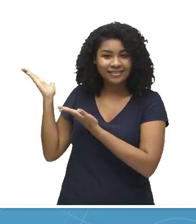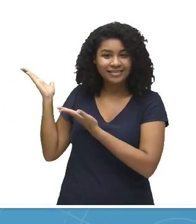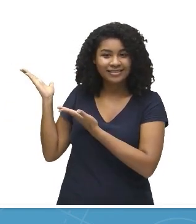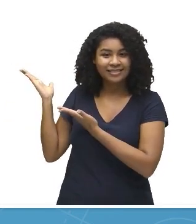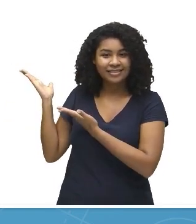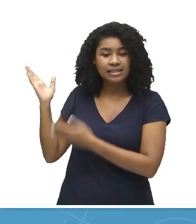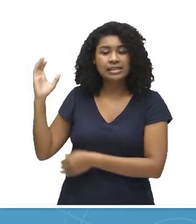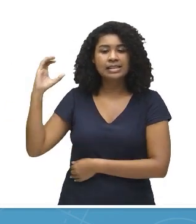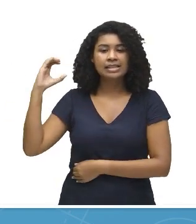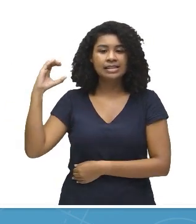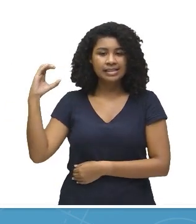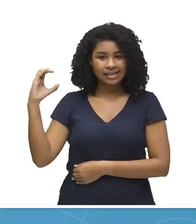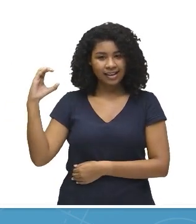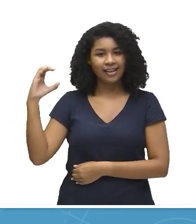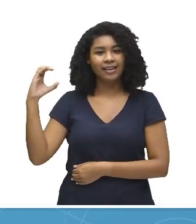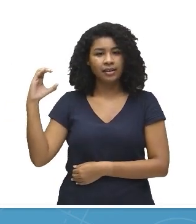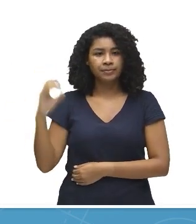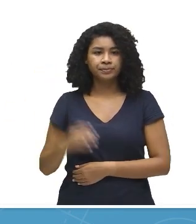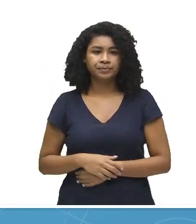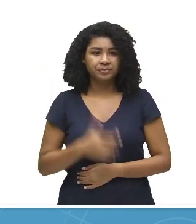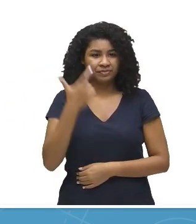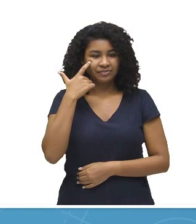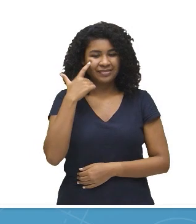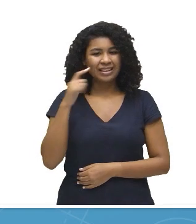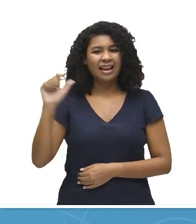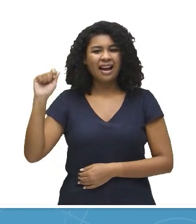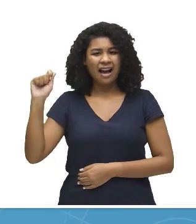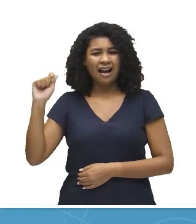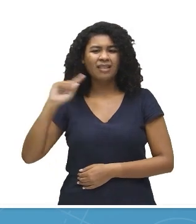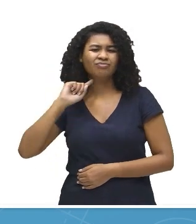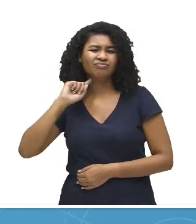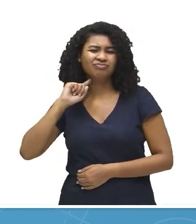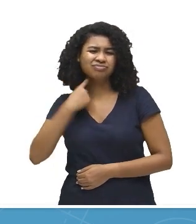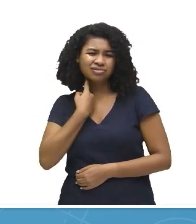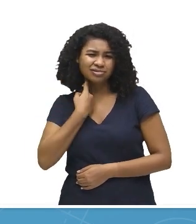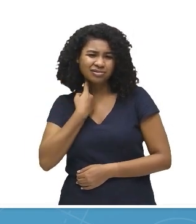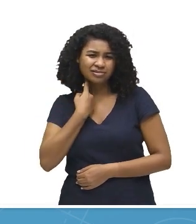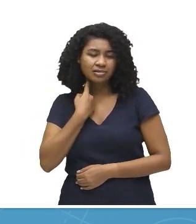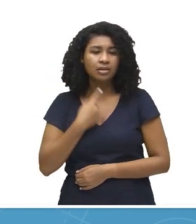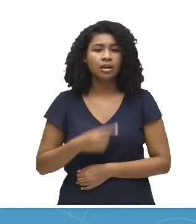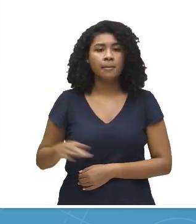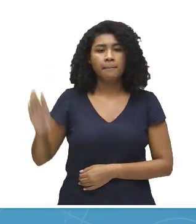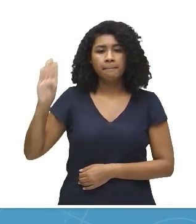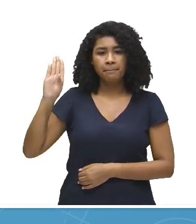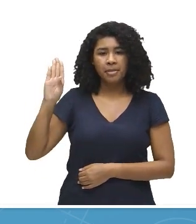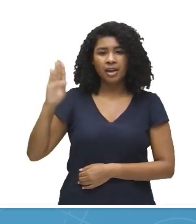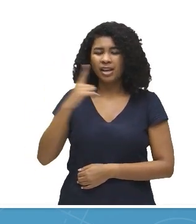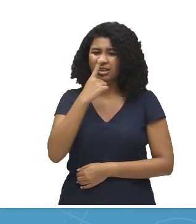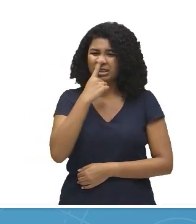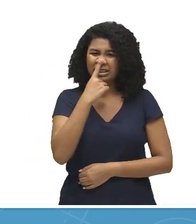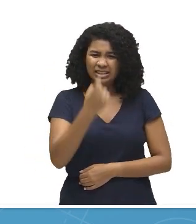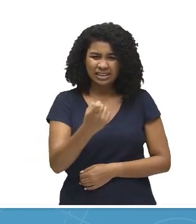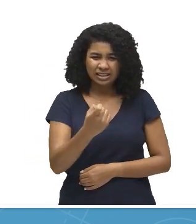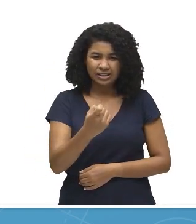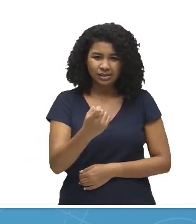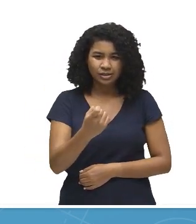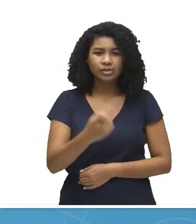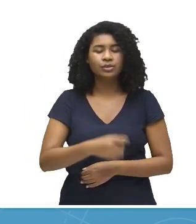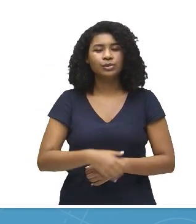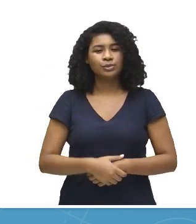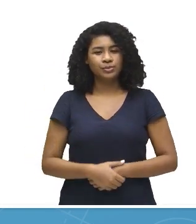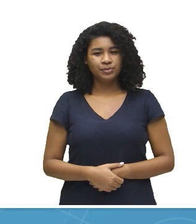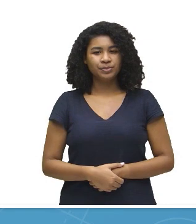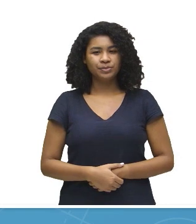estão aí plantando. Letra A e B, a gente tem a poluição da atmosfera na letra A, e na letra B, a poluição aí dos